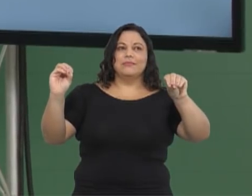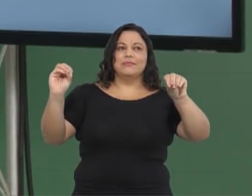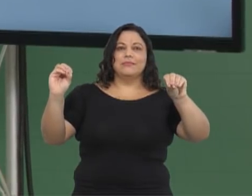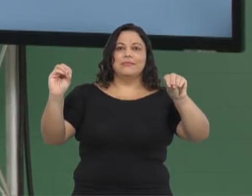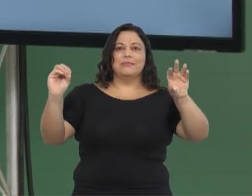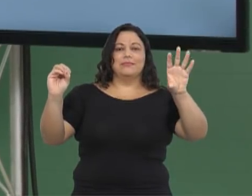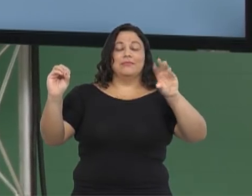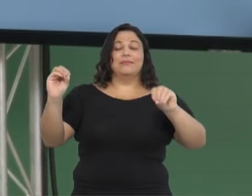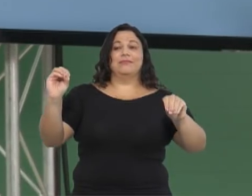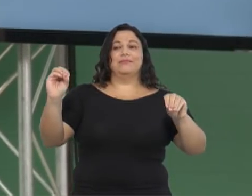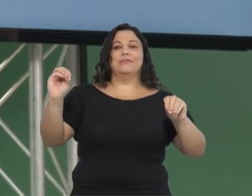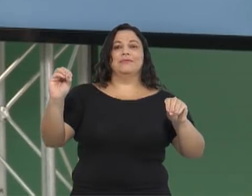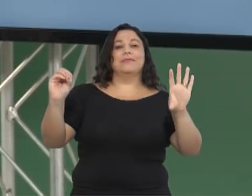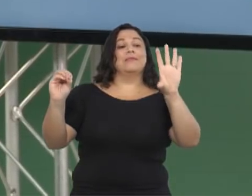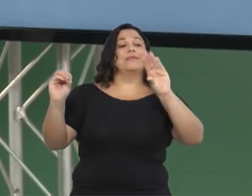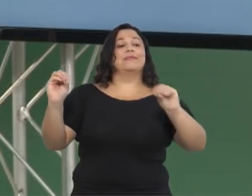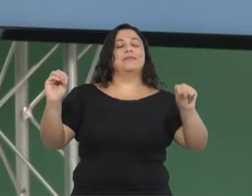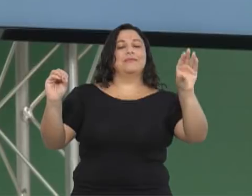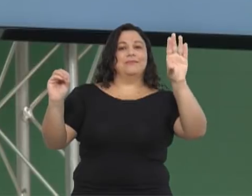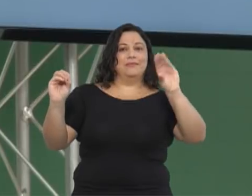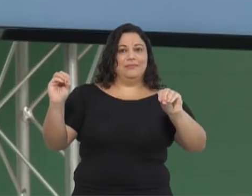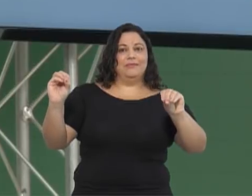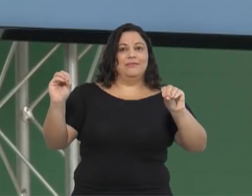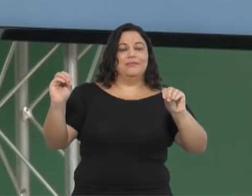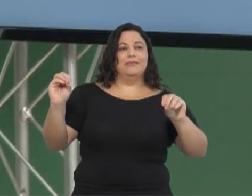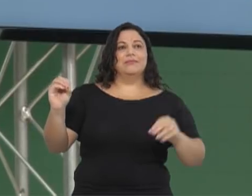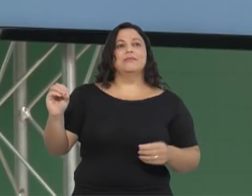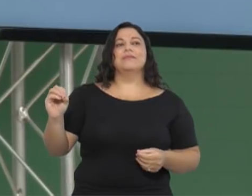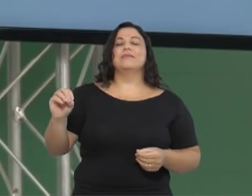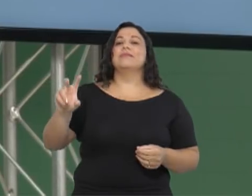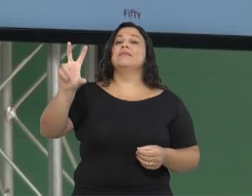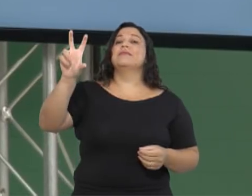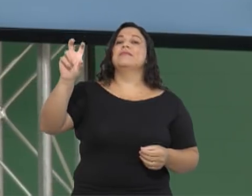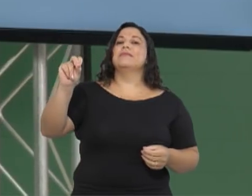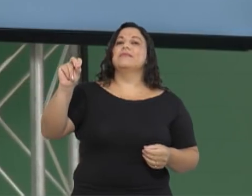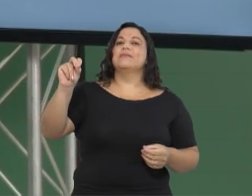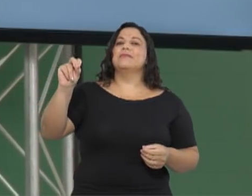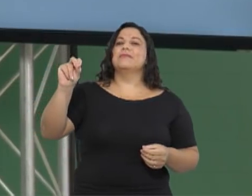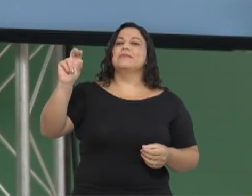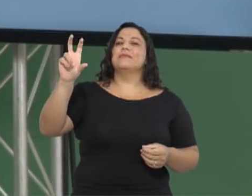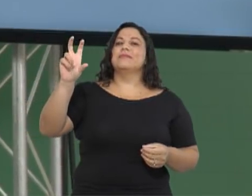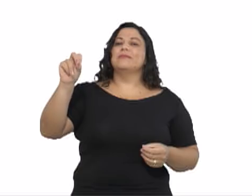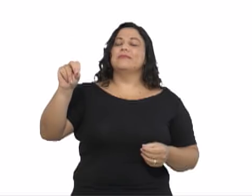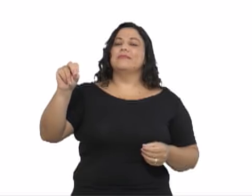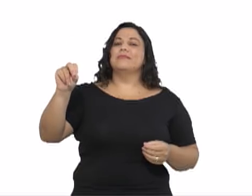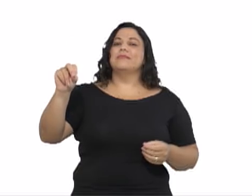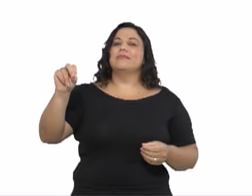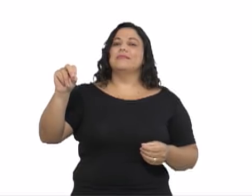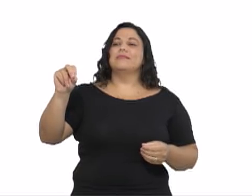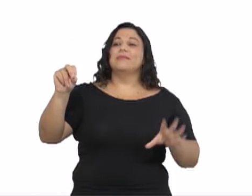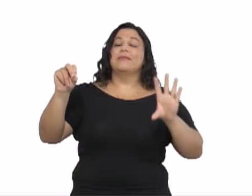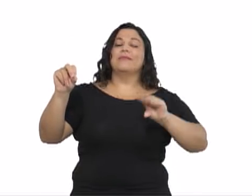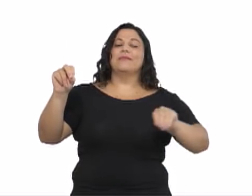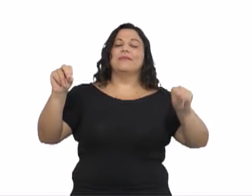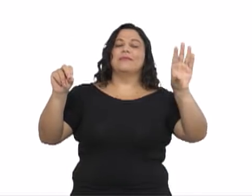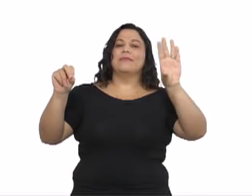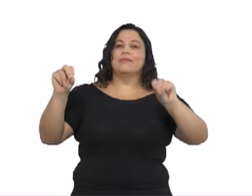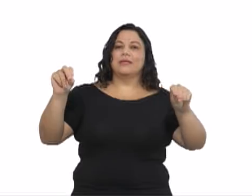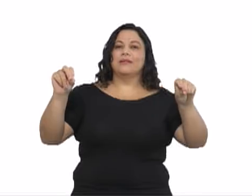41, 45 e 50, 50,